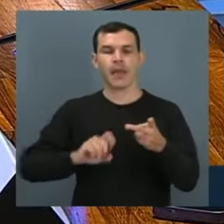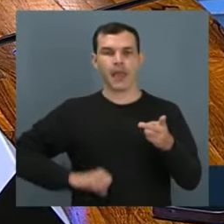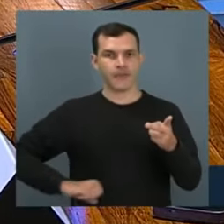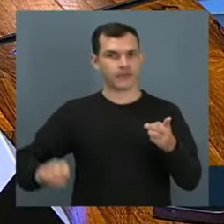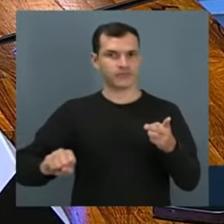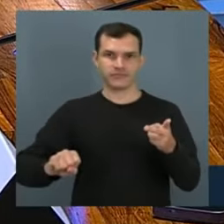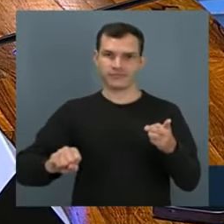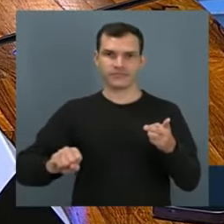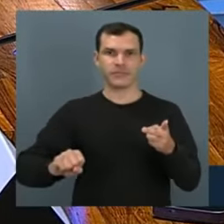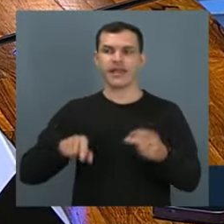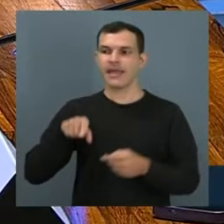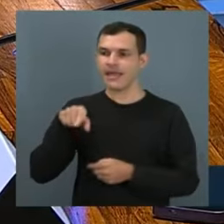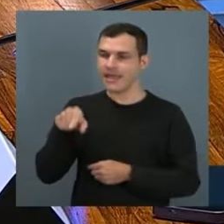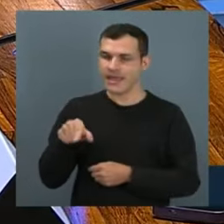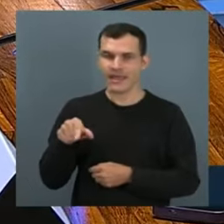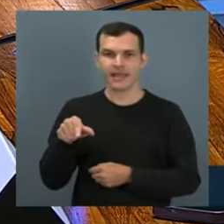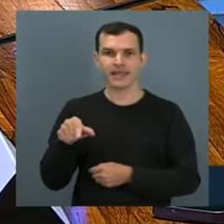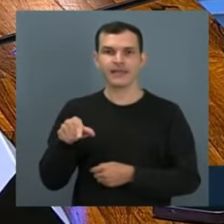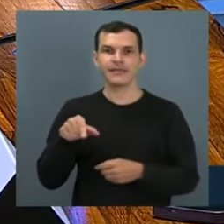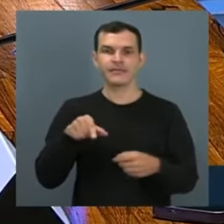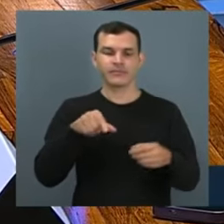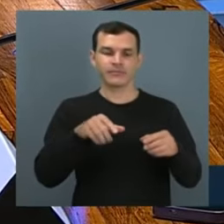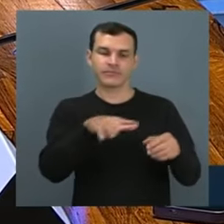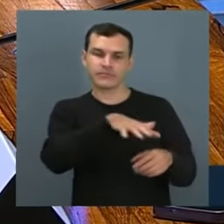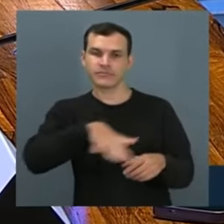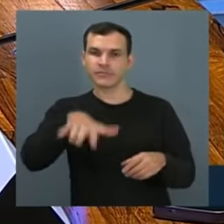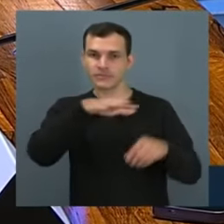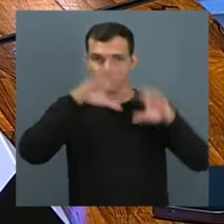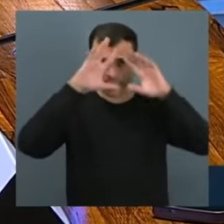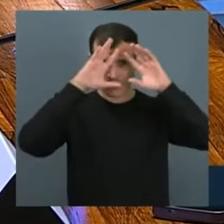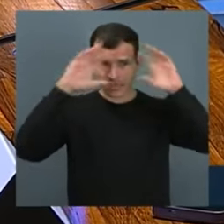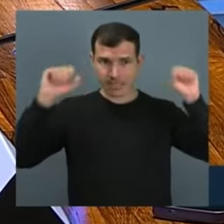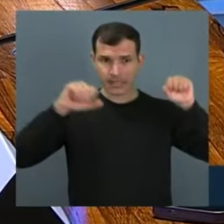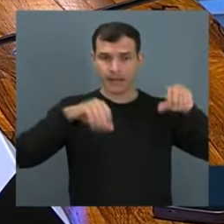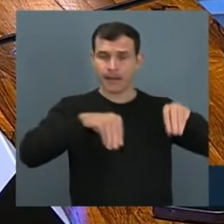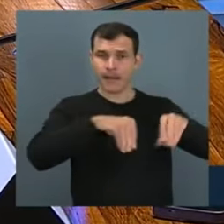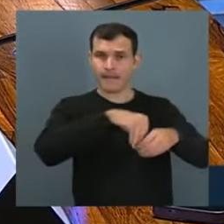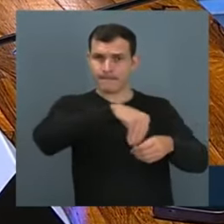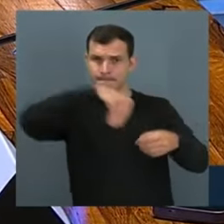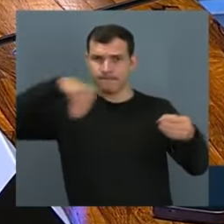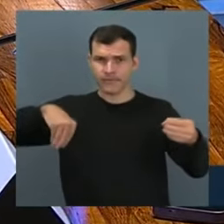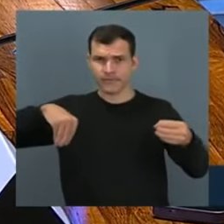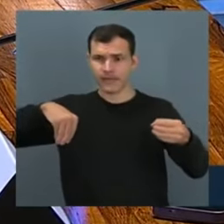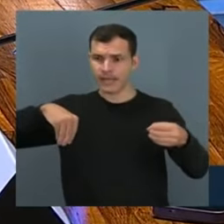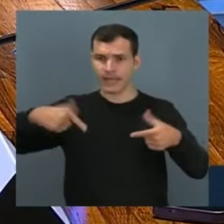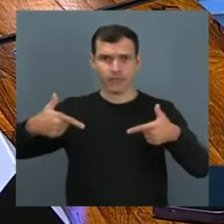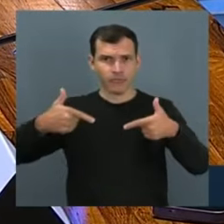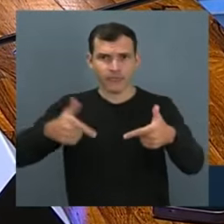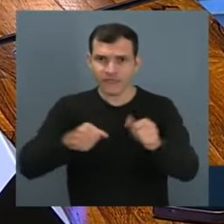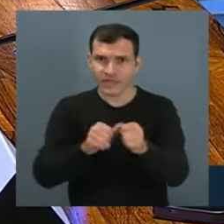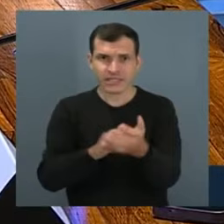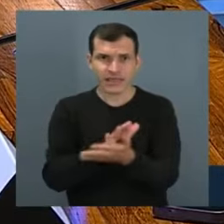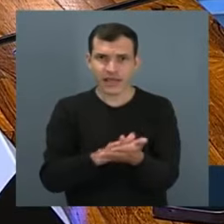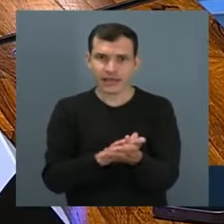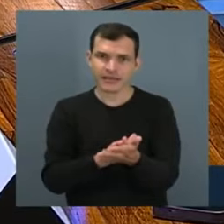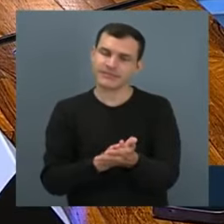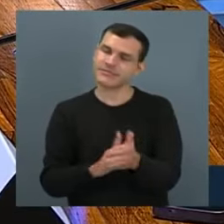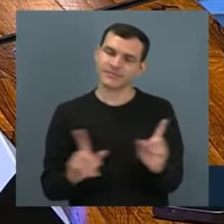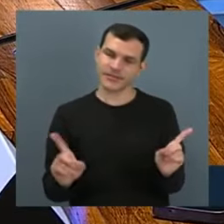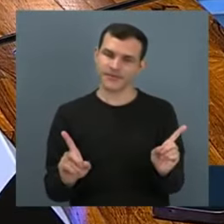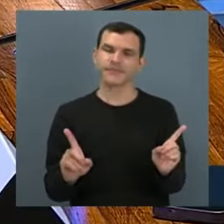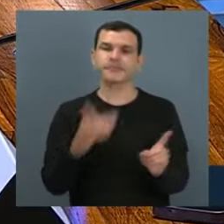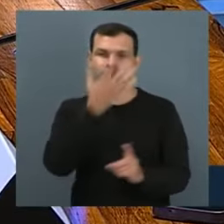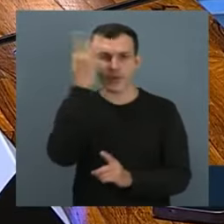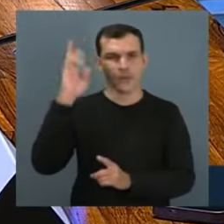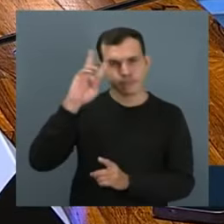isto. Engana-se quem nesta casa cai no conto de alguns candidatos ao Supremo dizendo